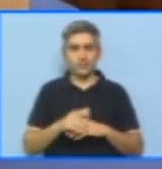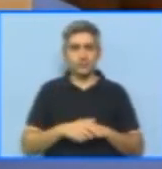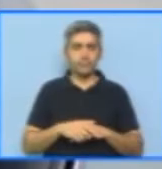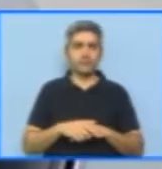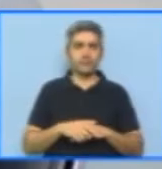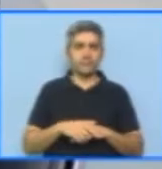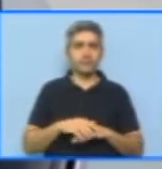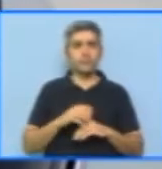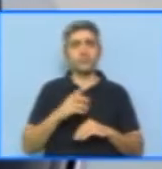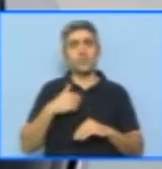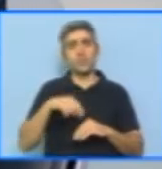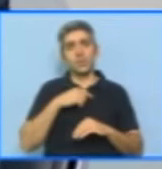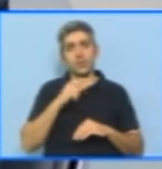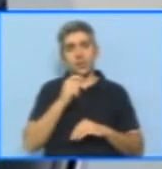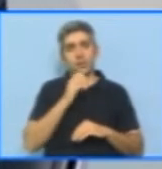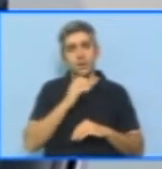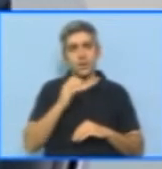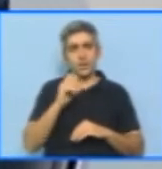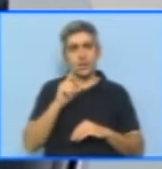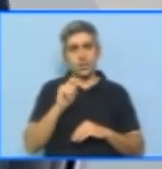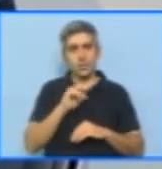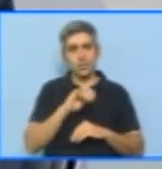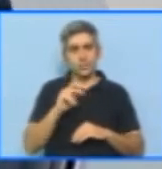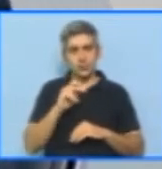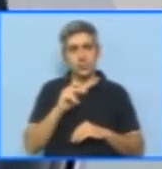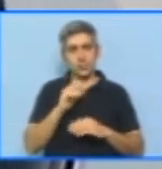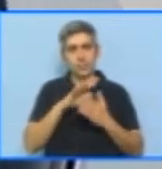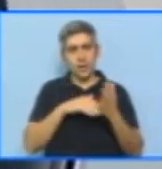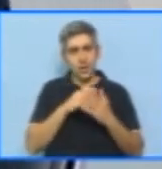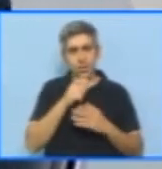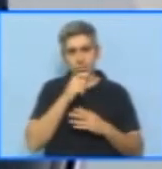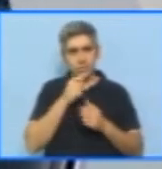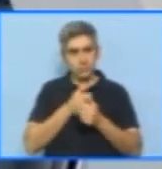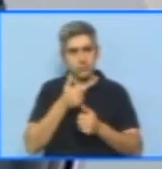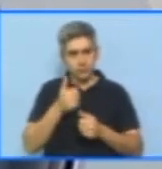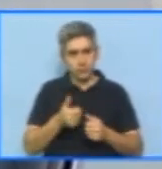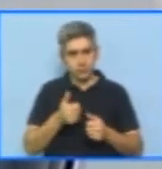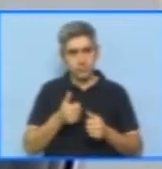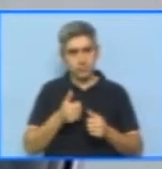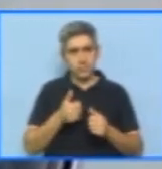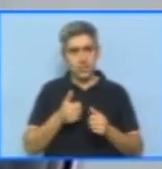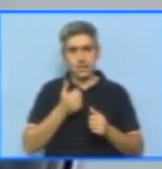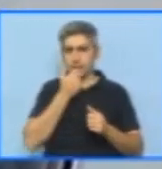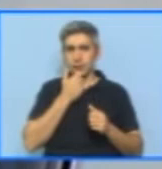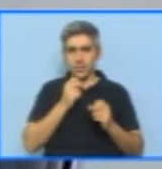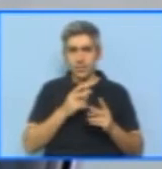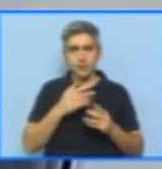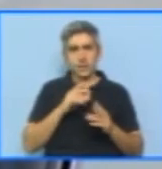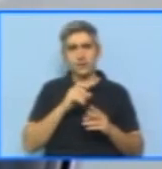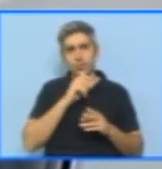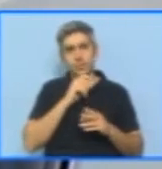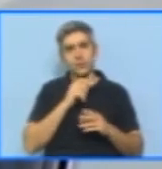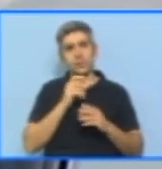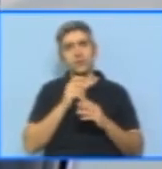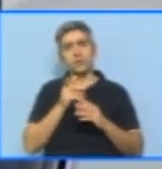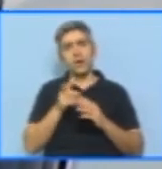enfim, eu acho que da nossa parte, a Agência Eclésia, planeamos e cumprimos aquilo que planeamos. Podemos dizer, estamos satisfeitos. Agora, teria sido uma